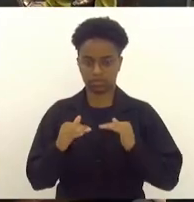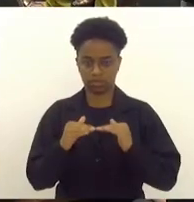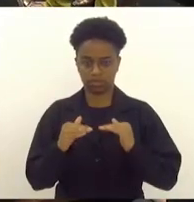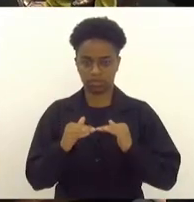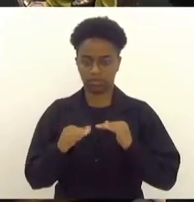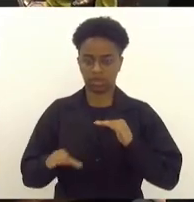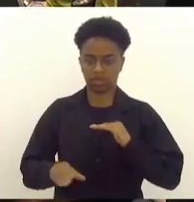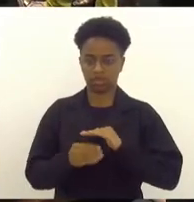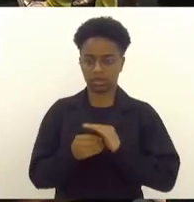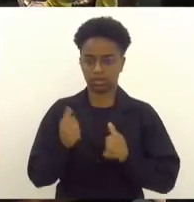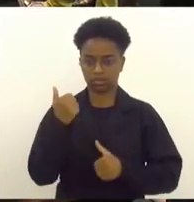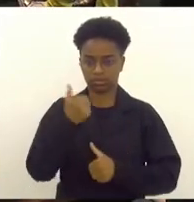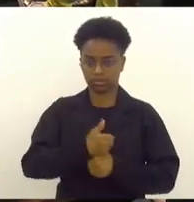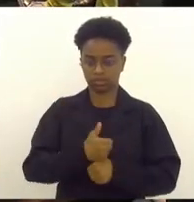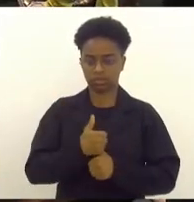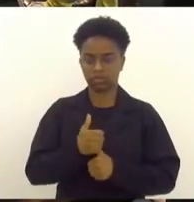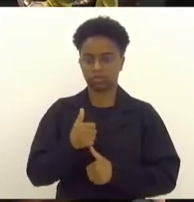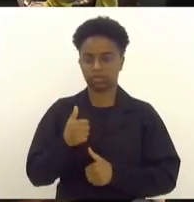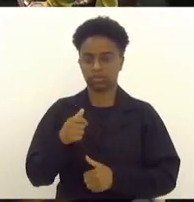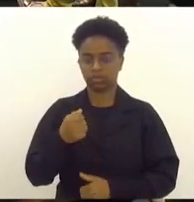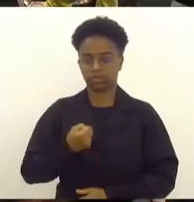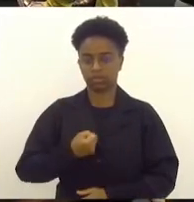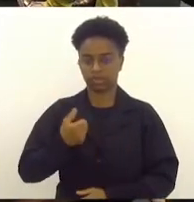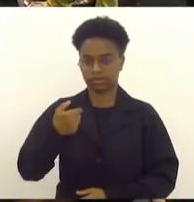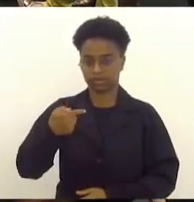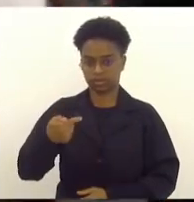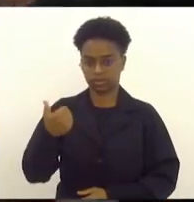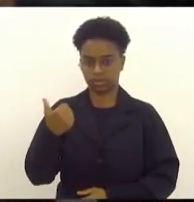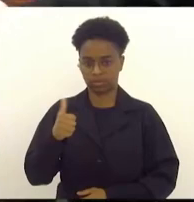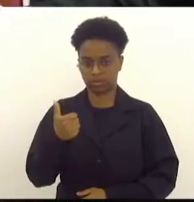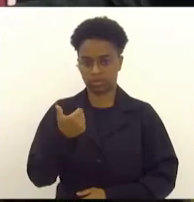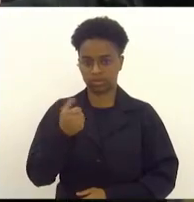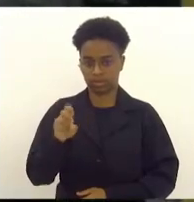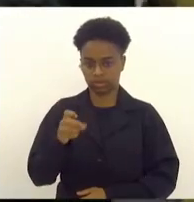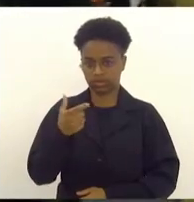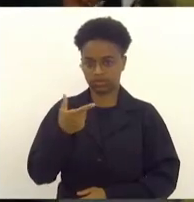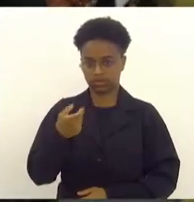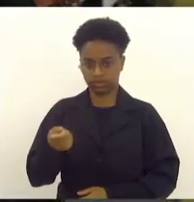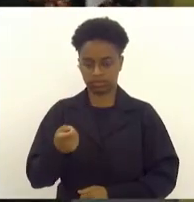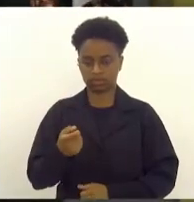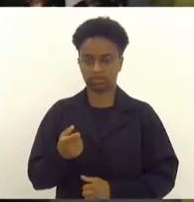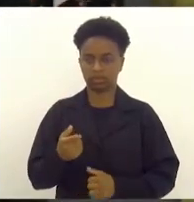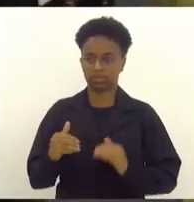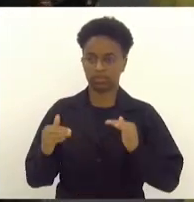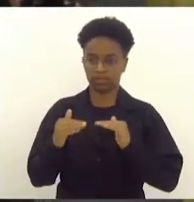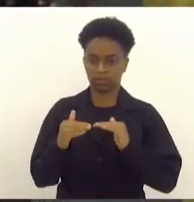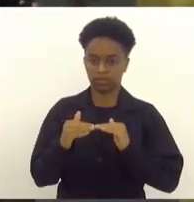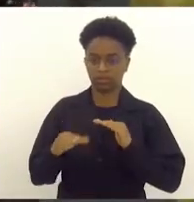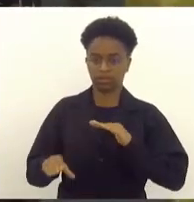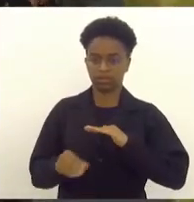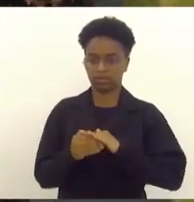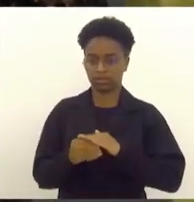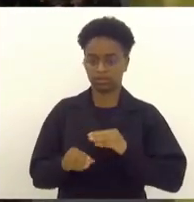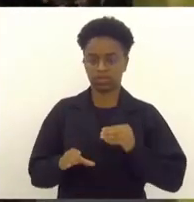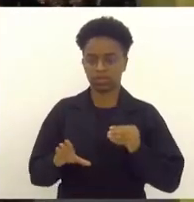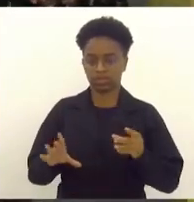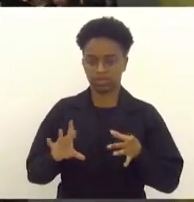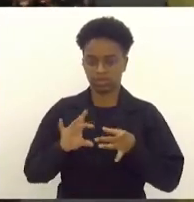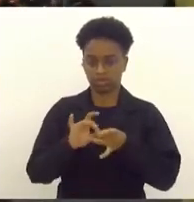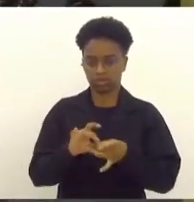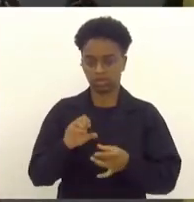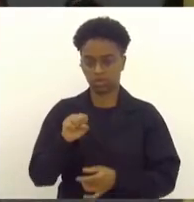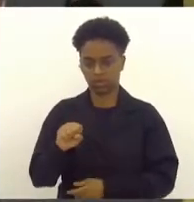com submenda as emendas número 7 11 15 e 20 favorável com submenda aglutinativas emendas